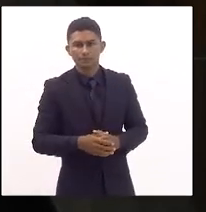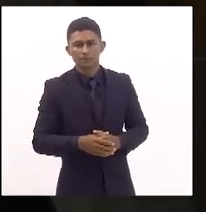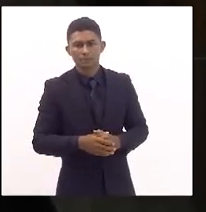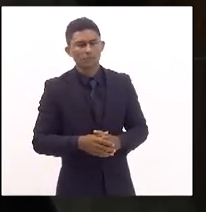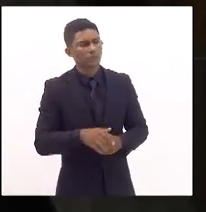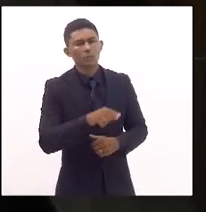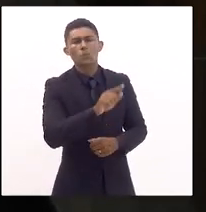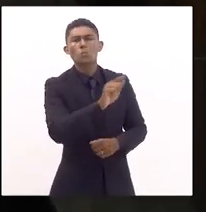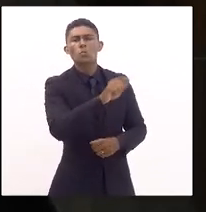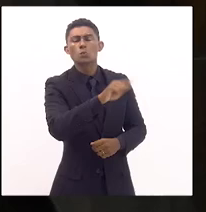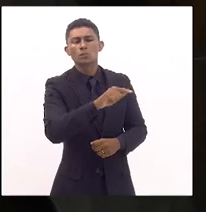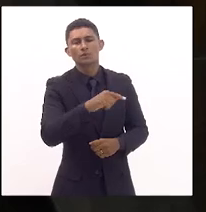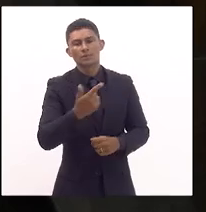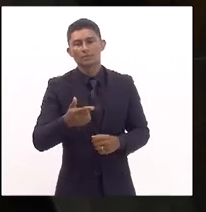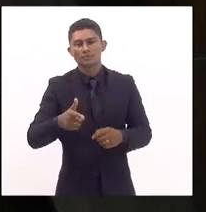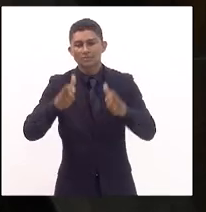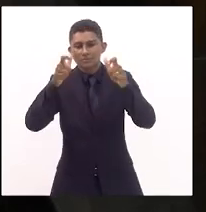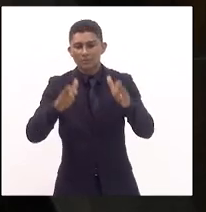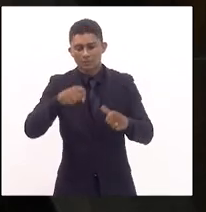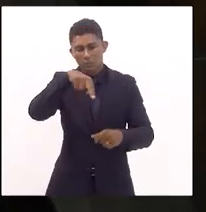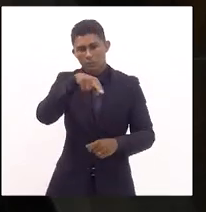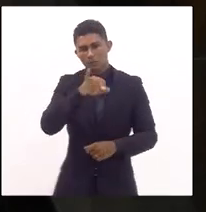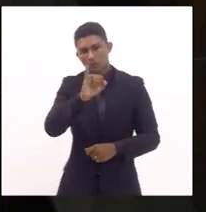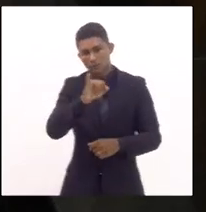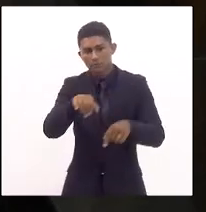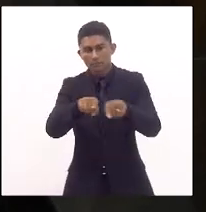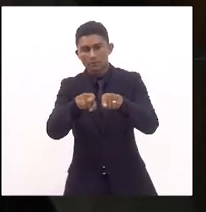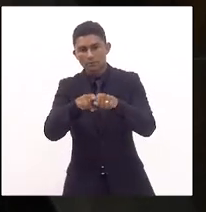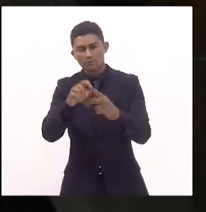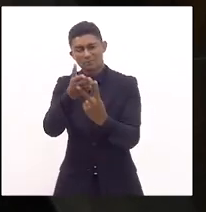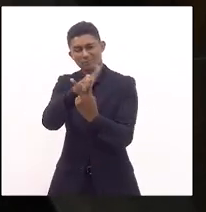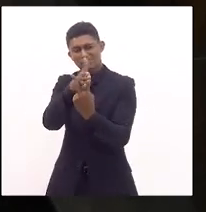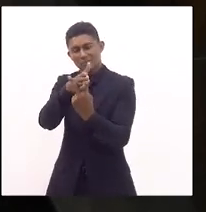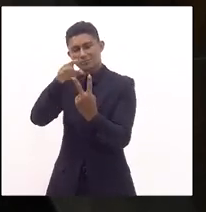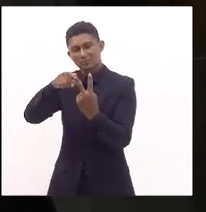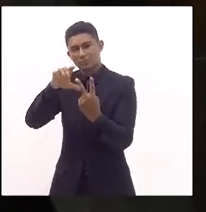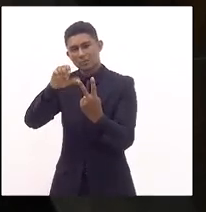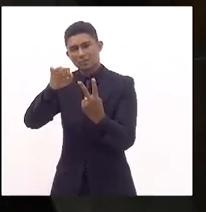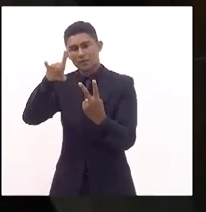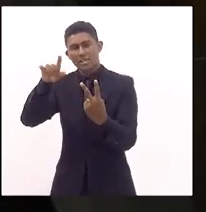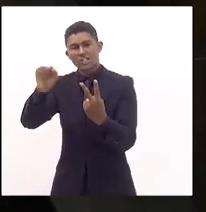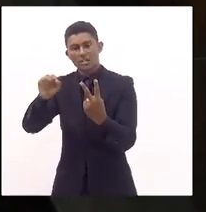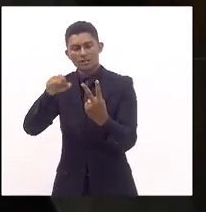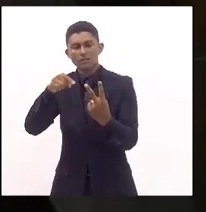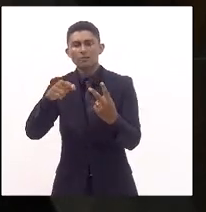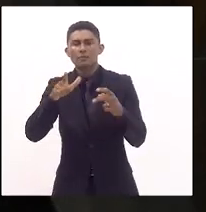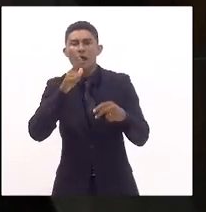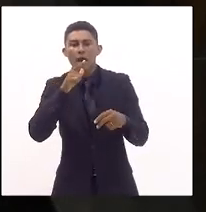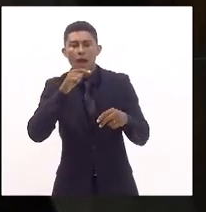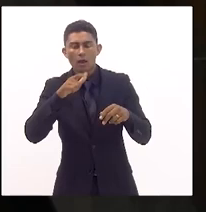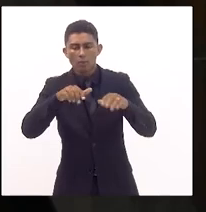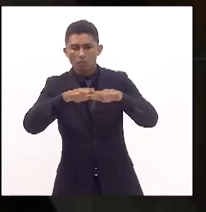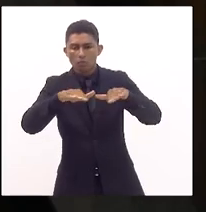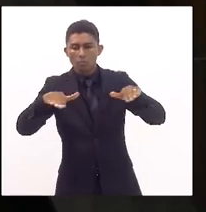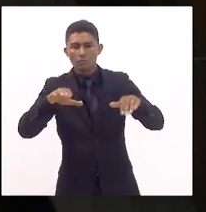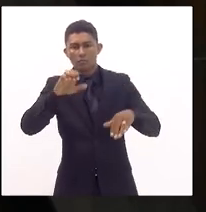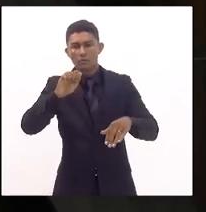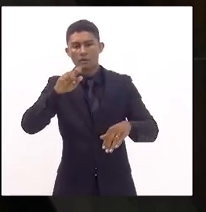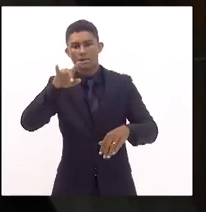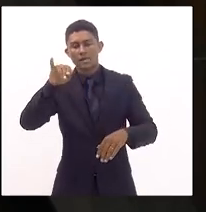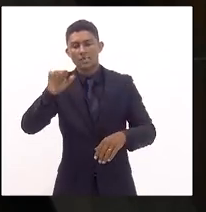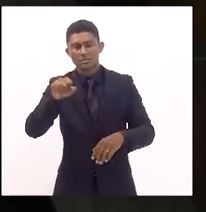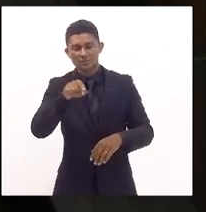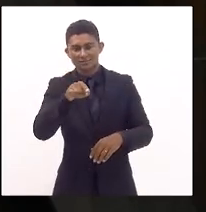na interseção entre Caxias e Nova Iguaçu, às margens do rio, próximo ao rio Iguaçu, numa área